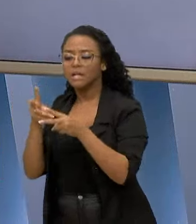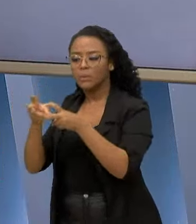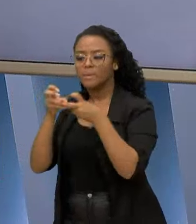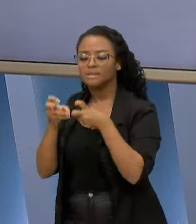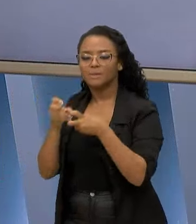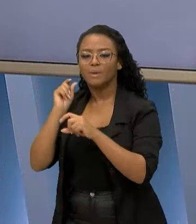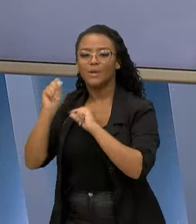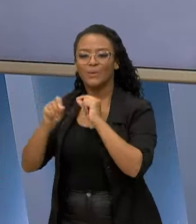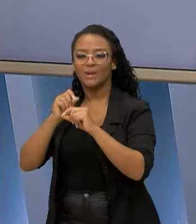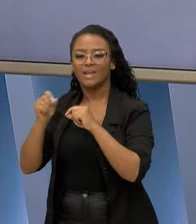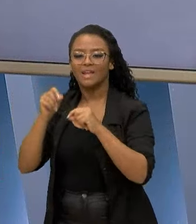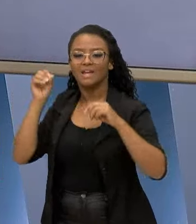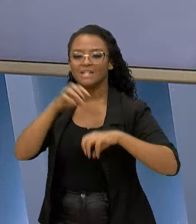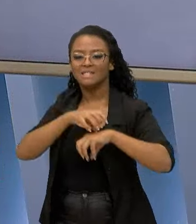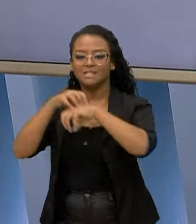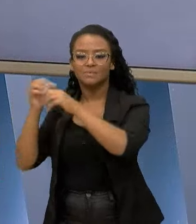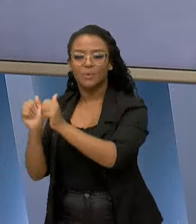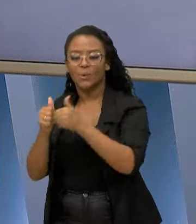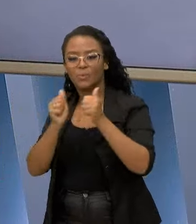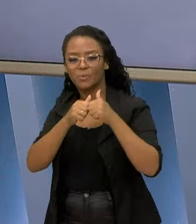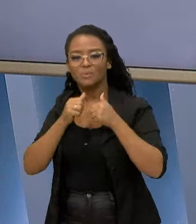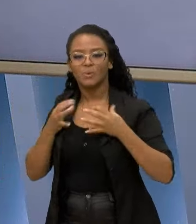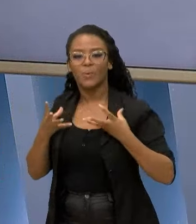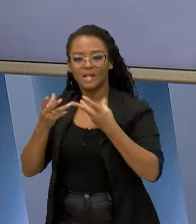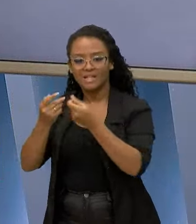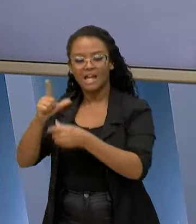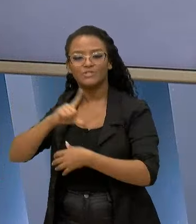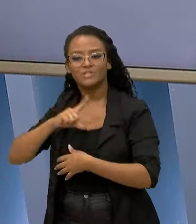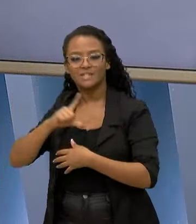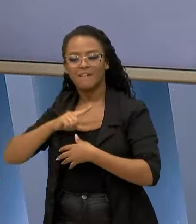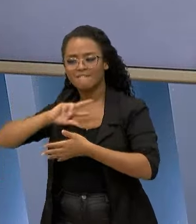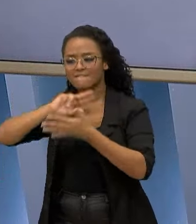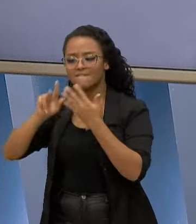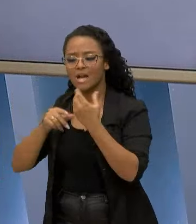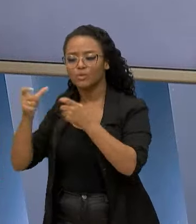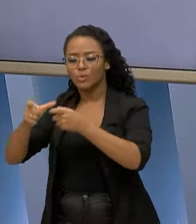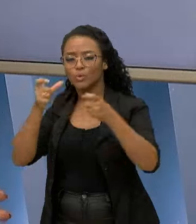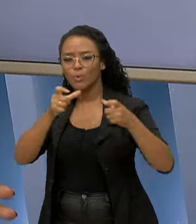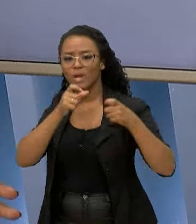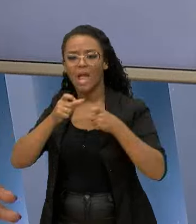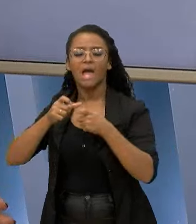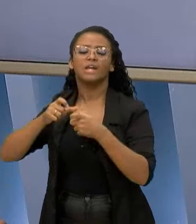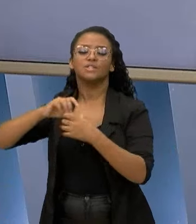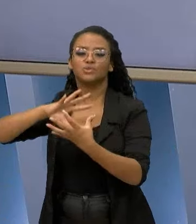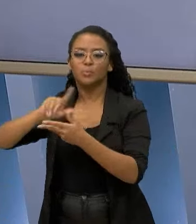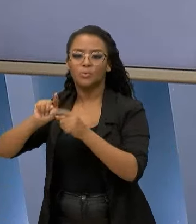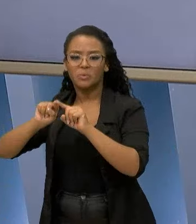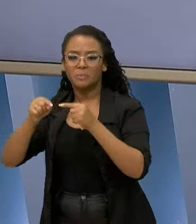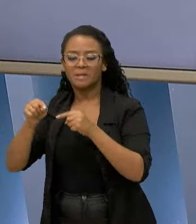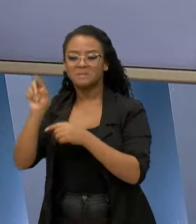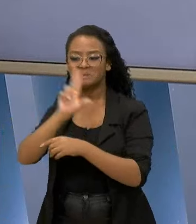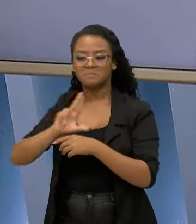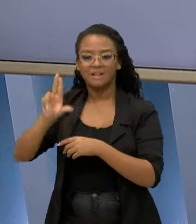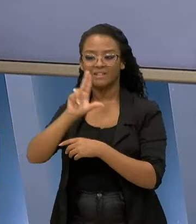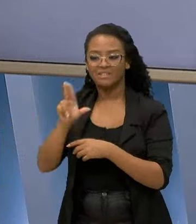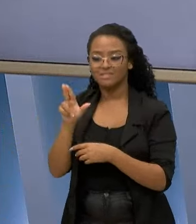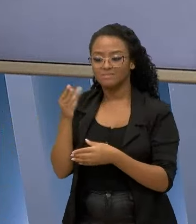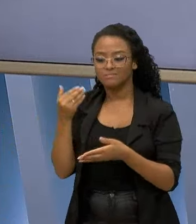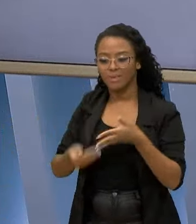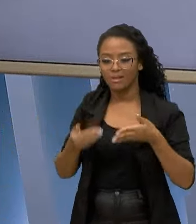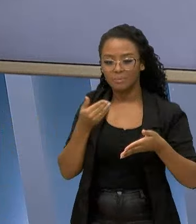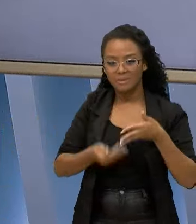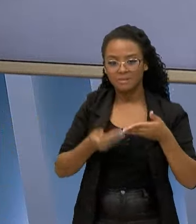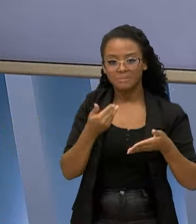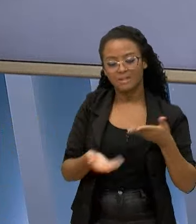hoje transporte público de qualidade desenvolvido em muitos lugares do mundo. Uberlândia está ficando para trás nesse sentido. Uma cidade plana